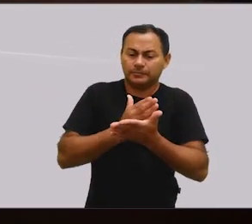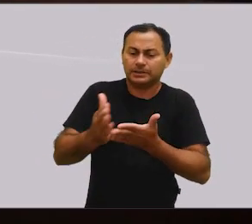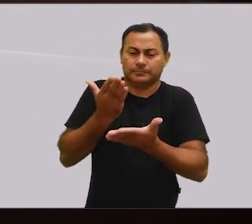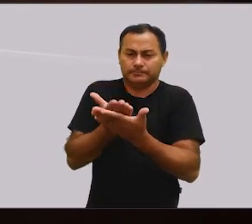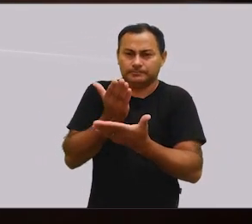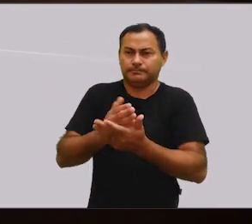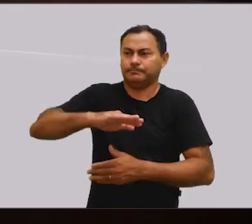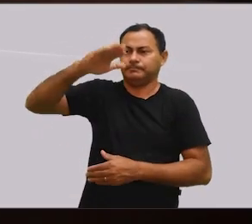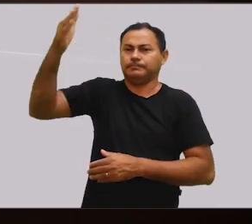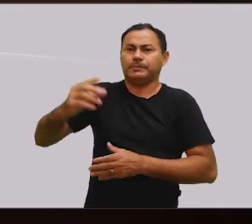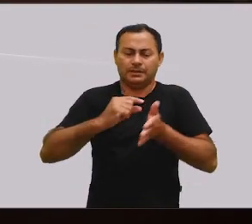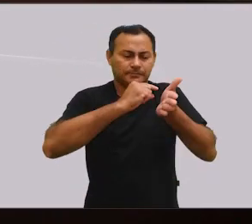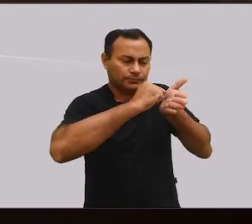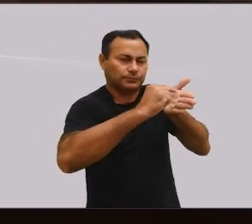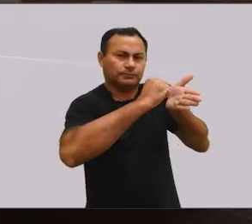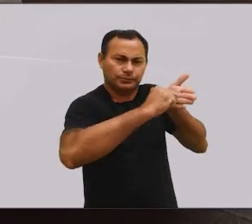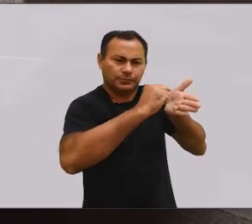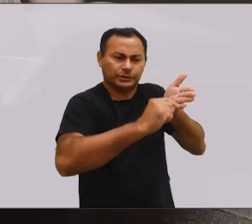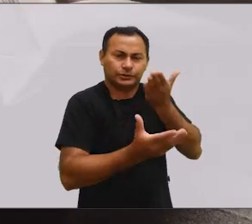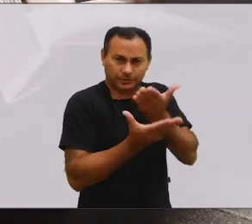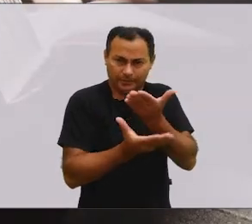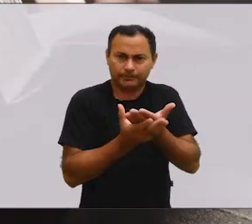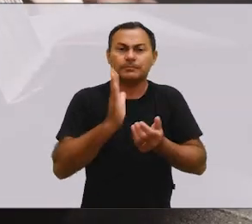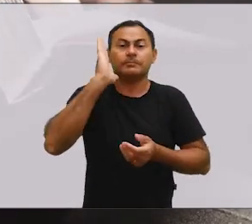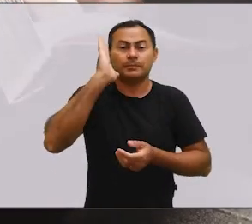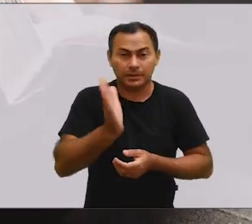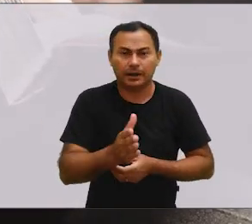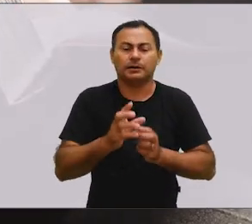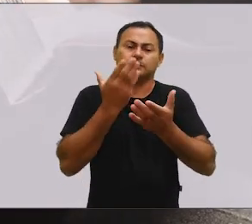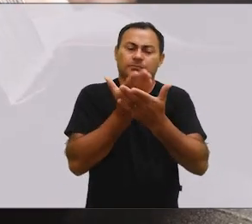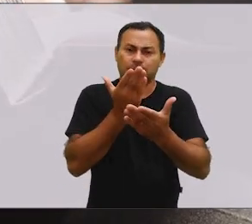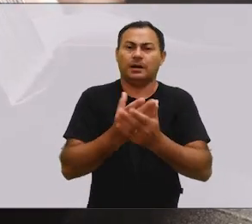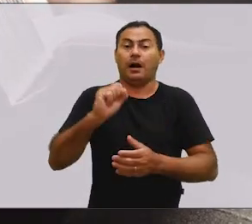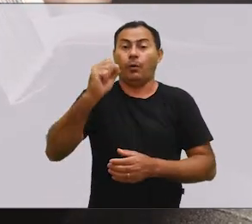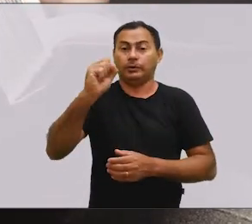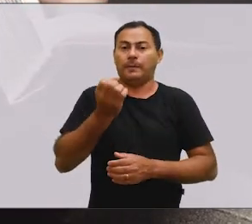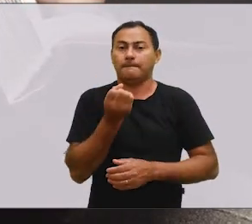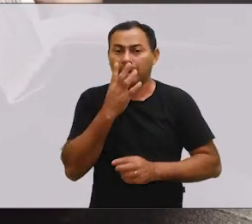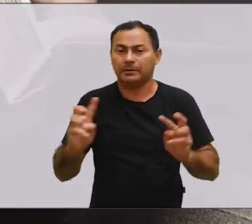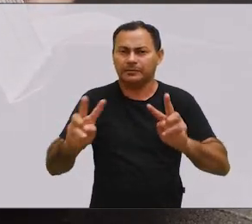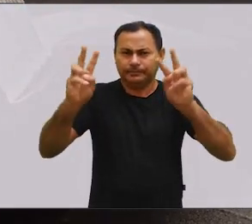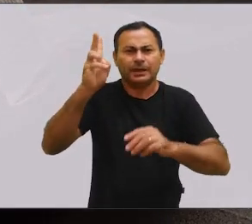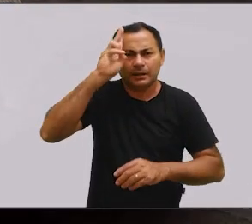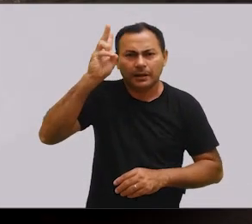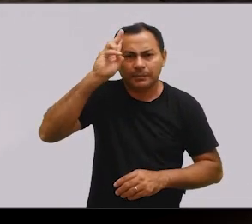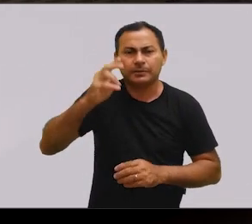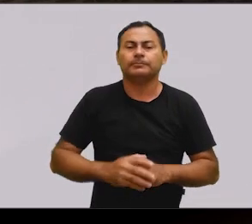Monte, versículo por versículo. Já vimos as 8 bem-aventuranças. Você